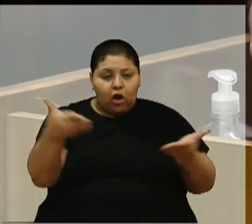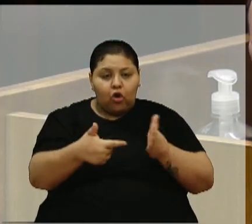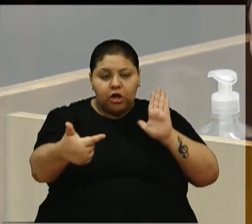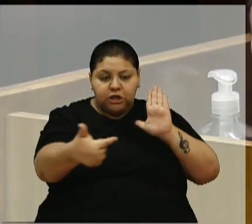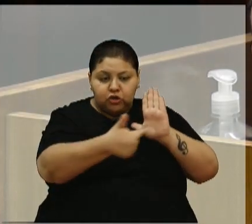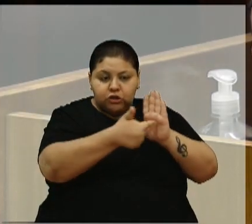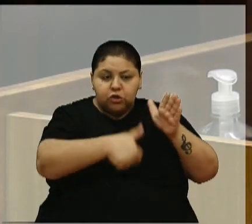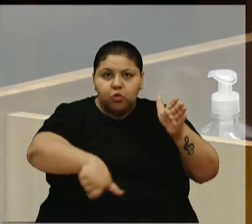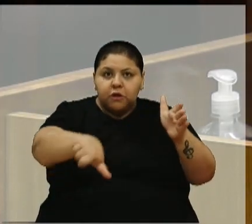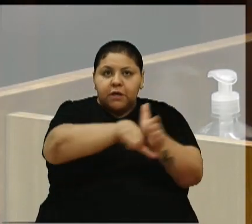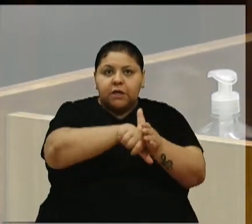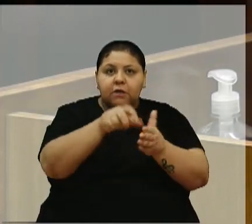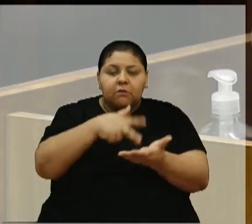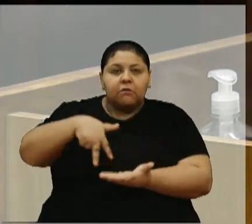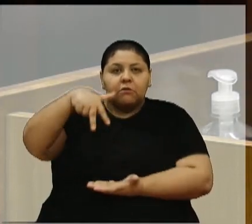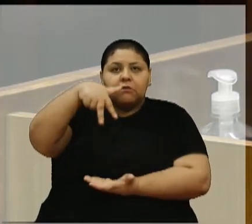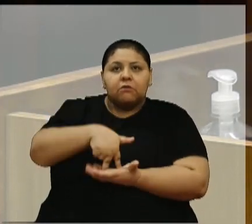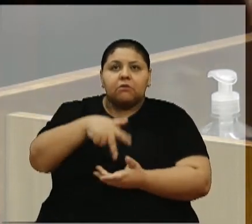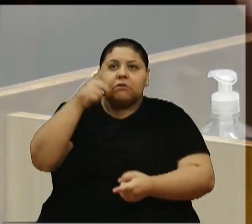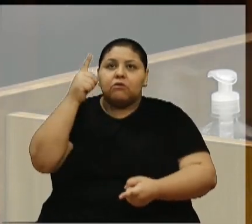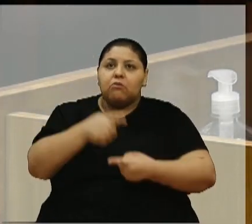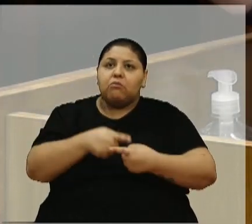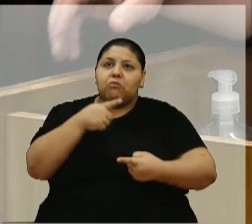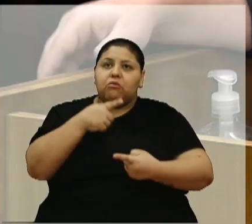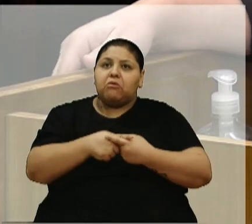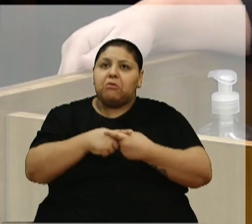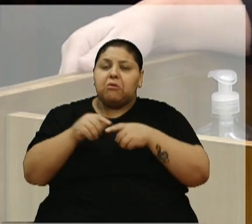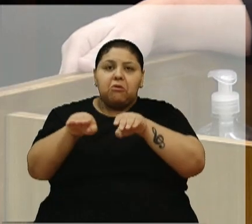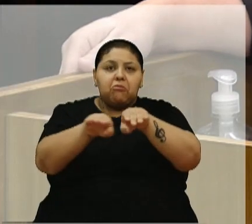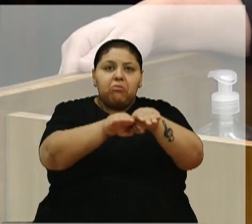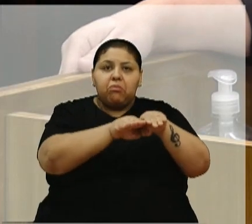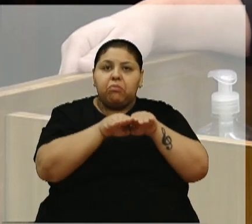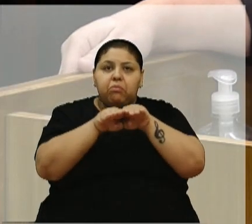nessa tribuna pela questão da imparcialidade.